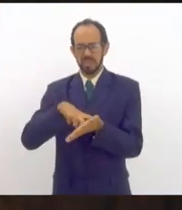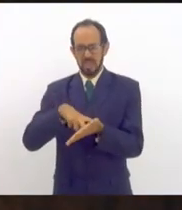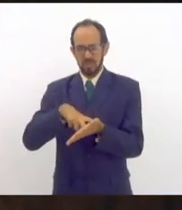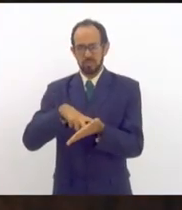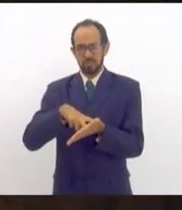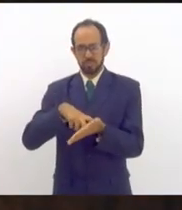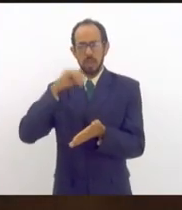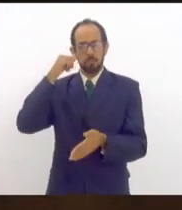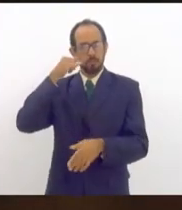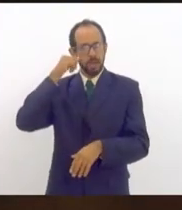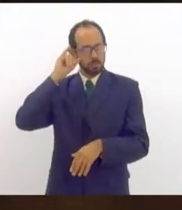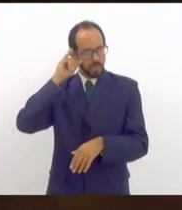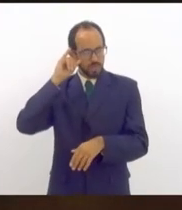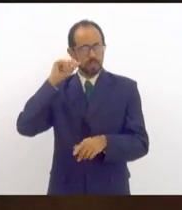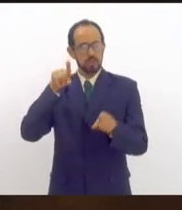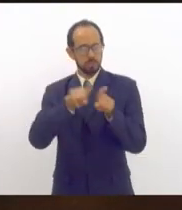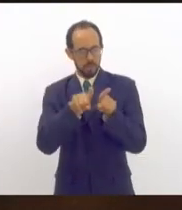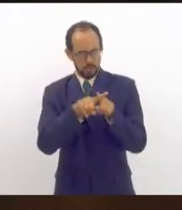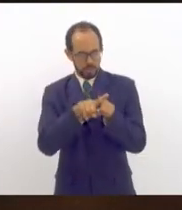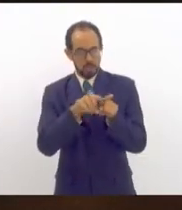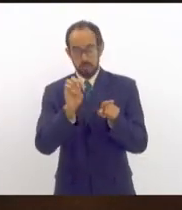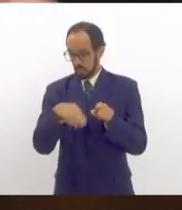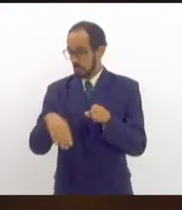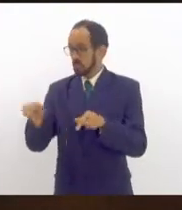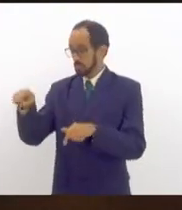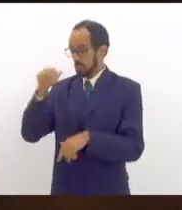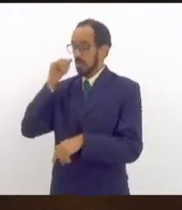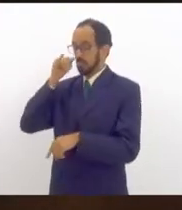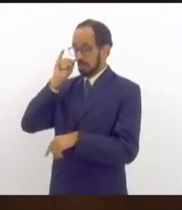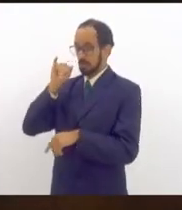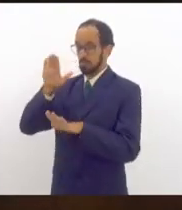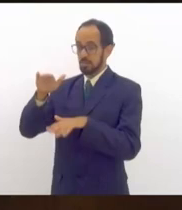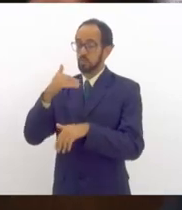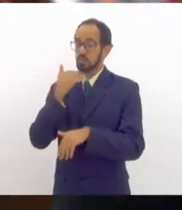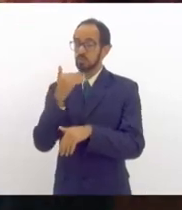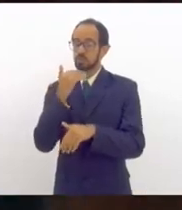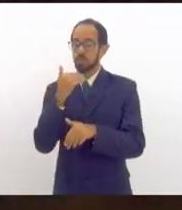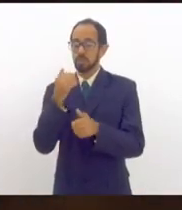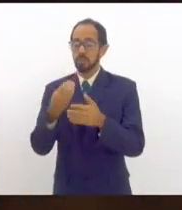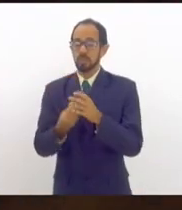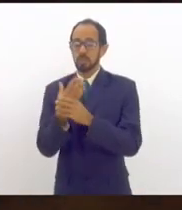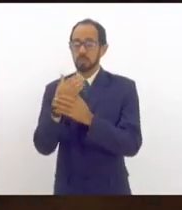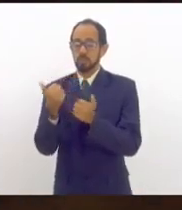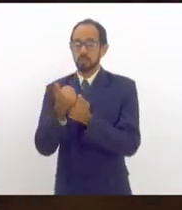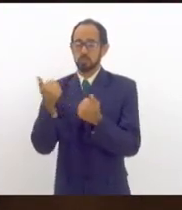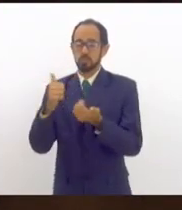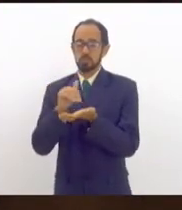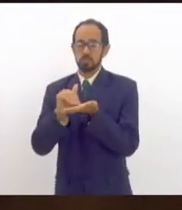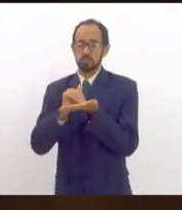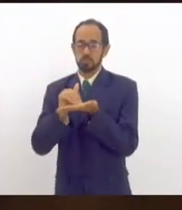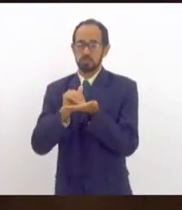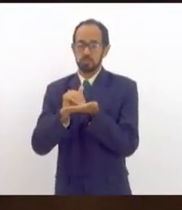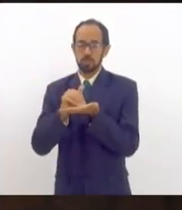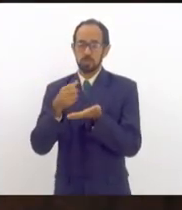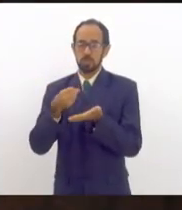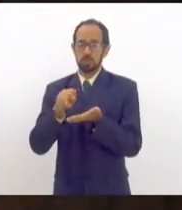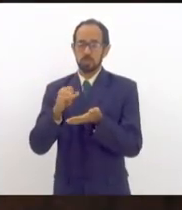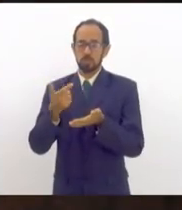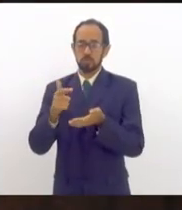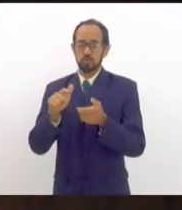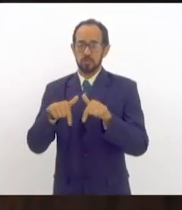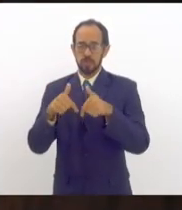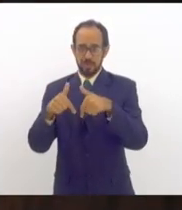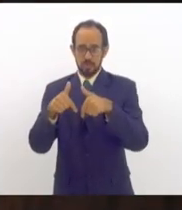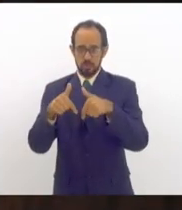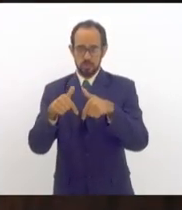Barra do Piraí não adianta criar também uma subsecretaria se não tiver efetividade nas prevenções bota por